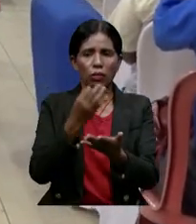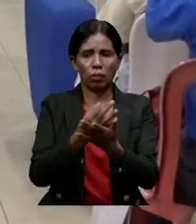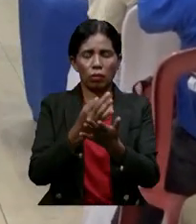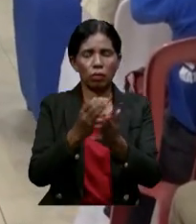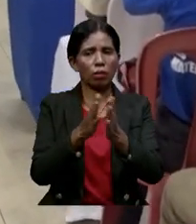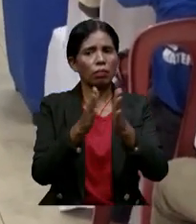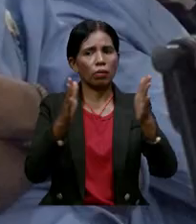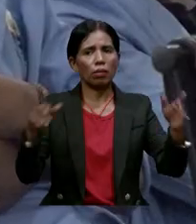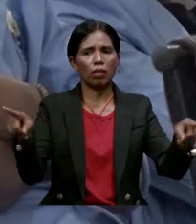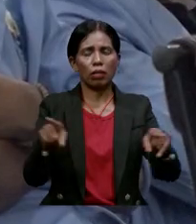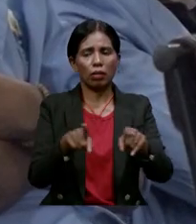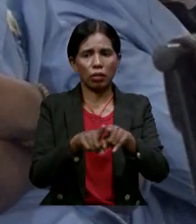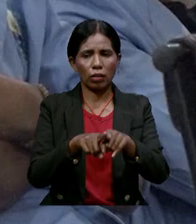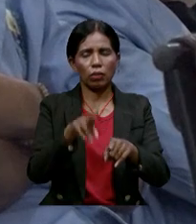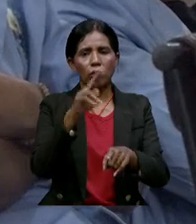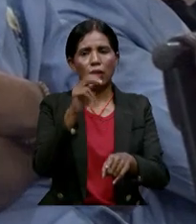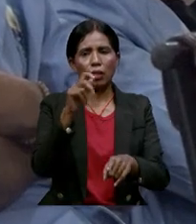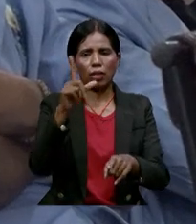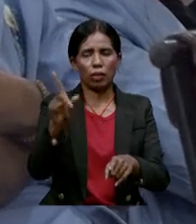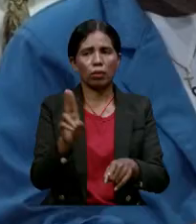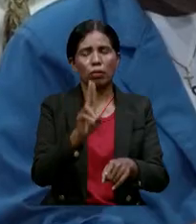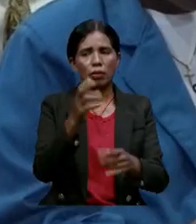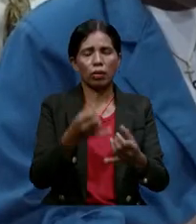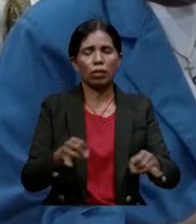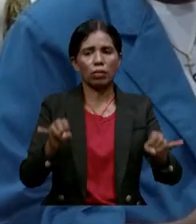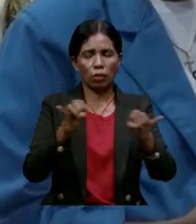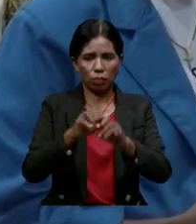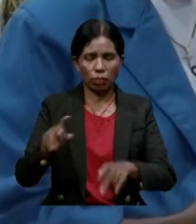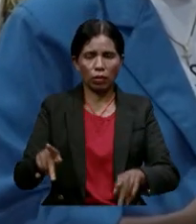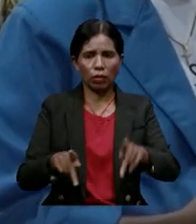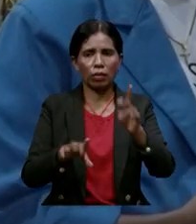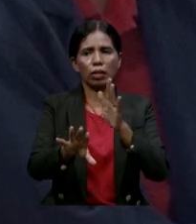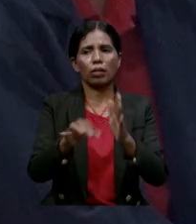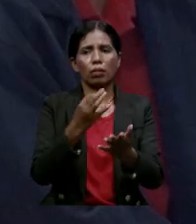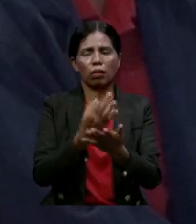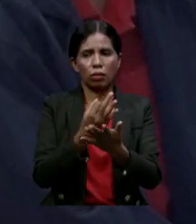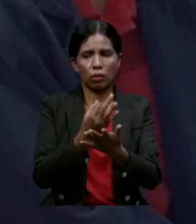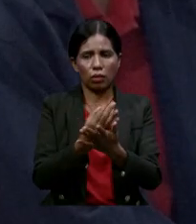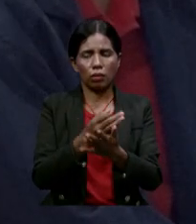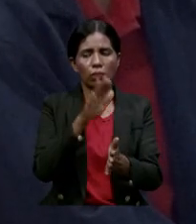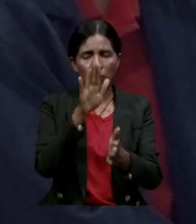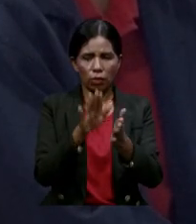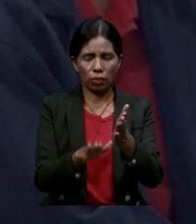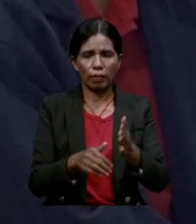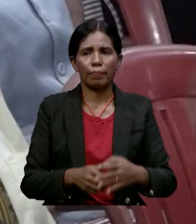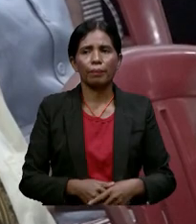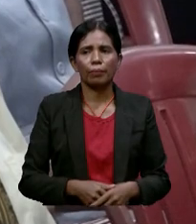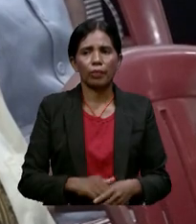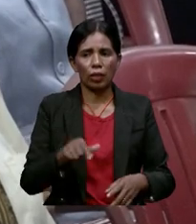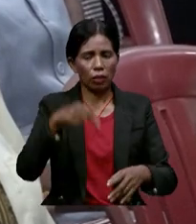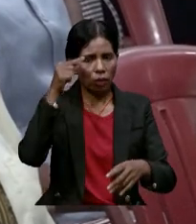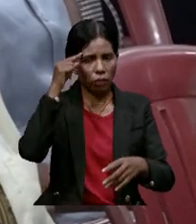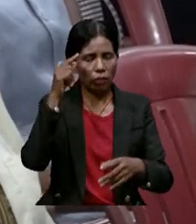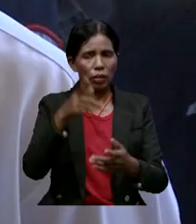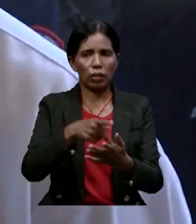Botliu, compara o reitor UNITEL e no instituição pública, uma berreta vencimento aqui. Governo, se